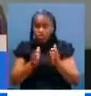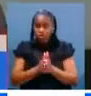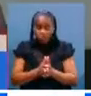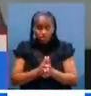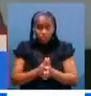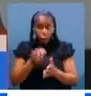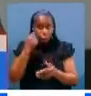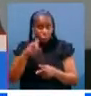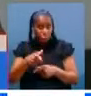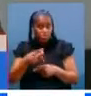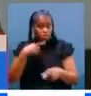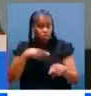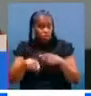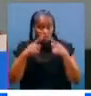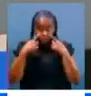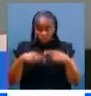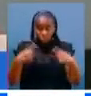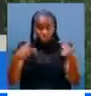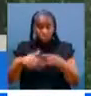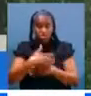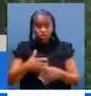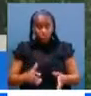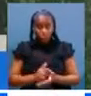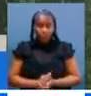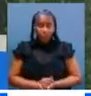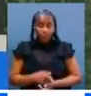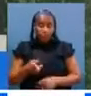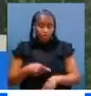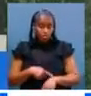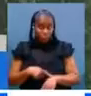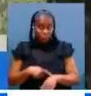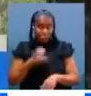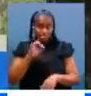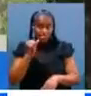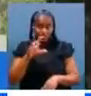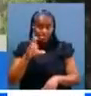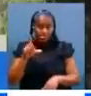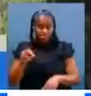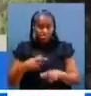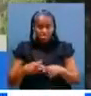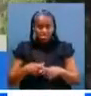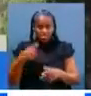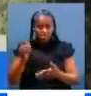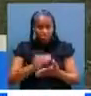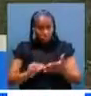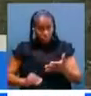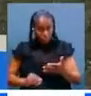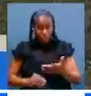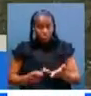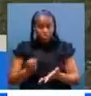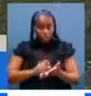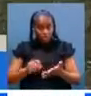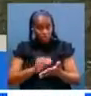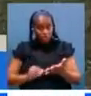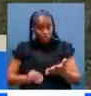políticas públicas desse setor. Neste momento, o CICLA está empenhado em firmar um protocolo com o governo de Cabo